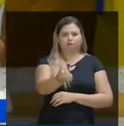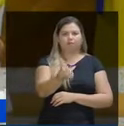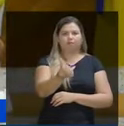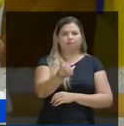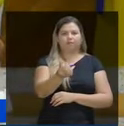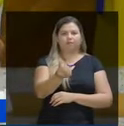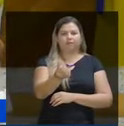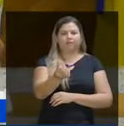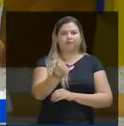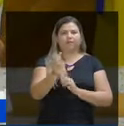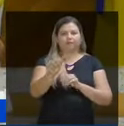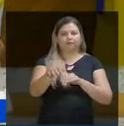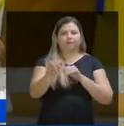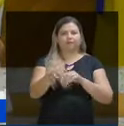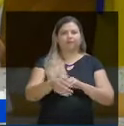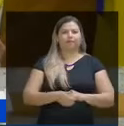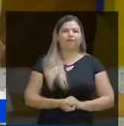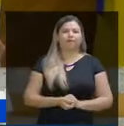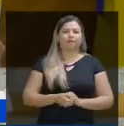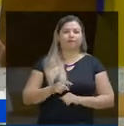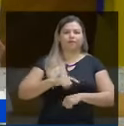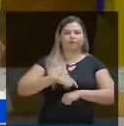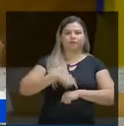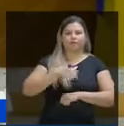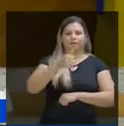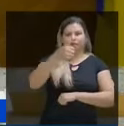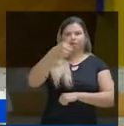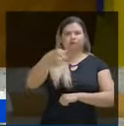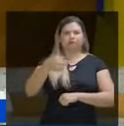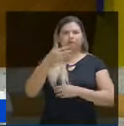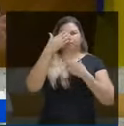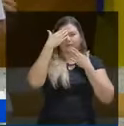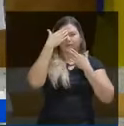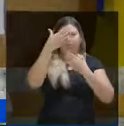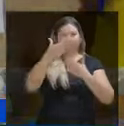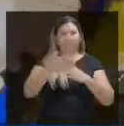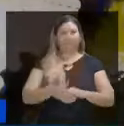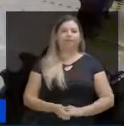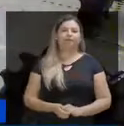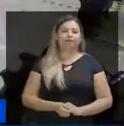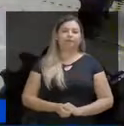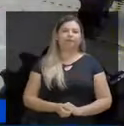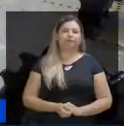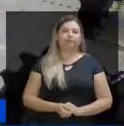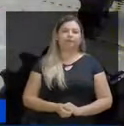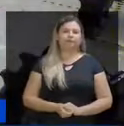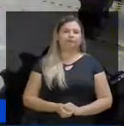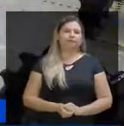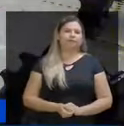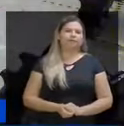16 de setembro, às 17 horas. Obrigado.